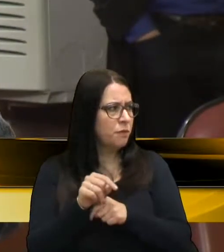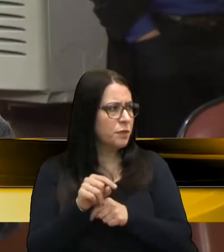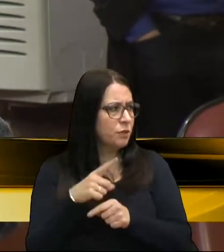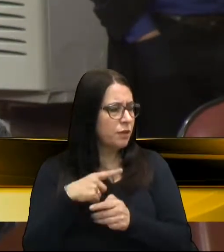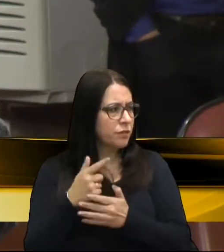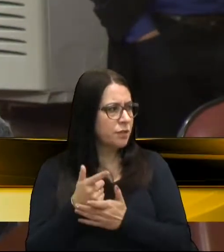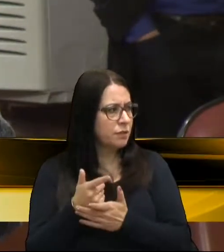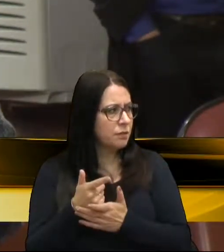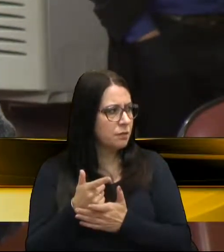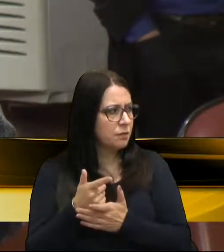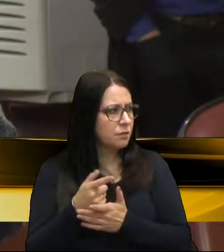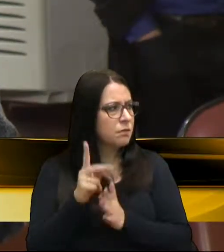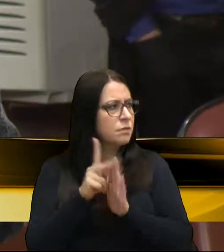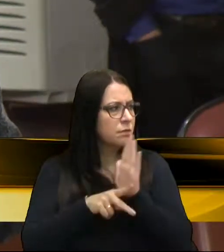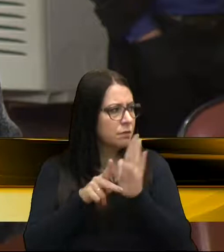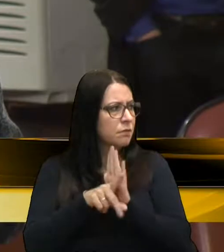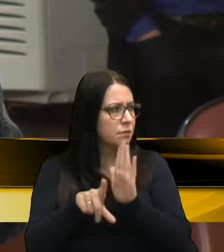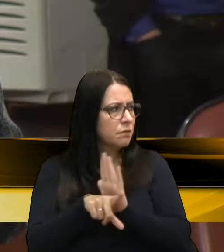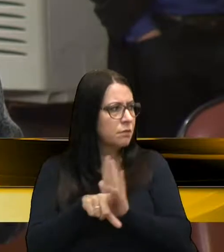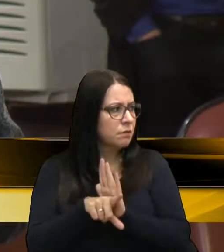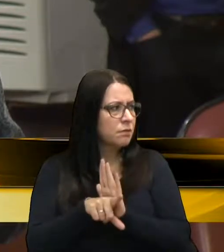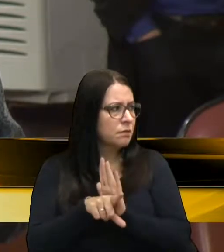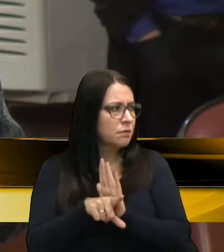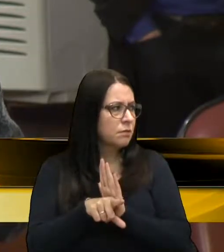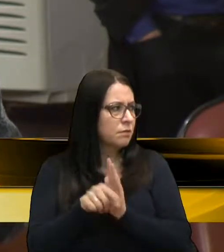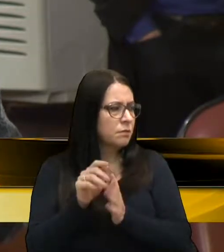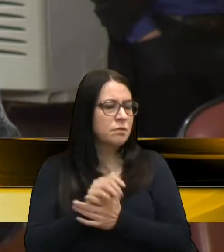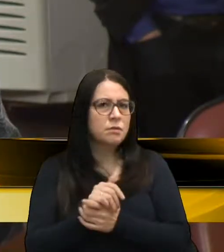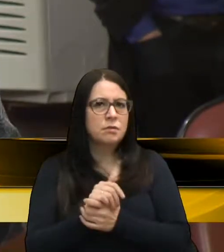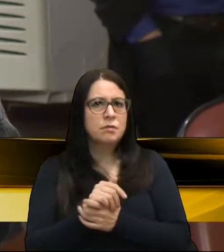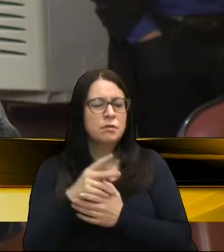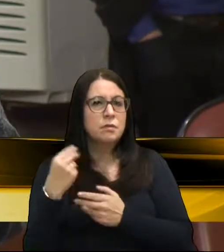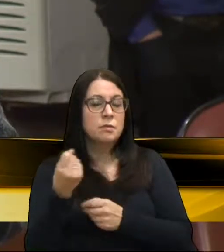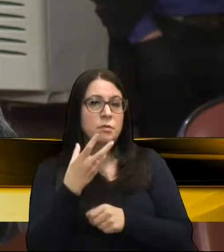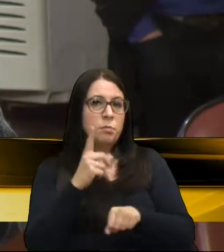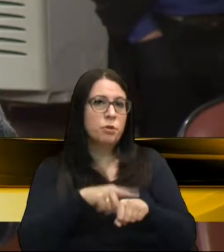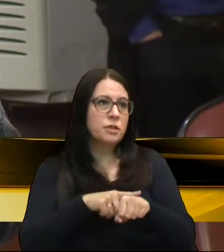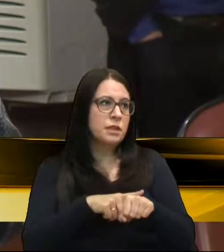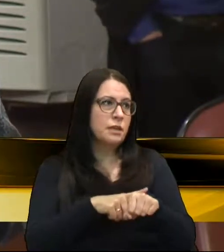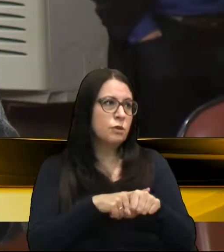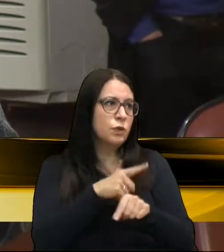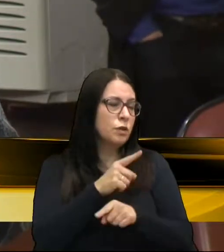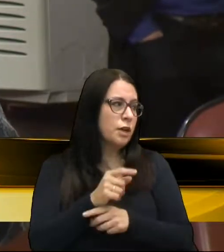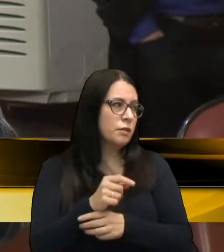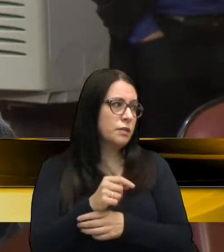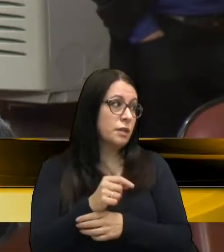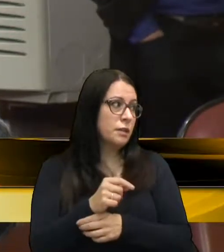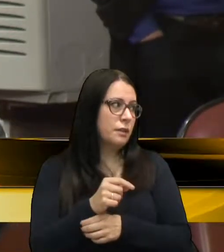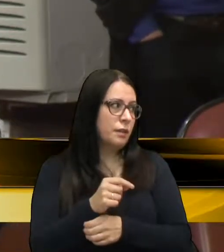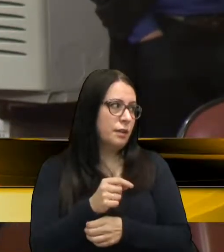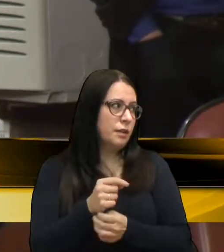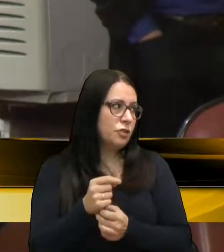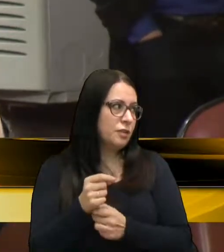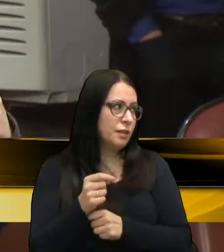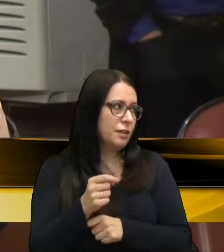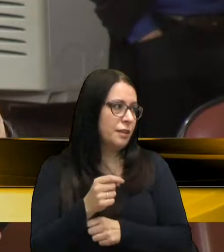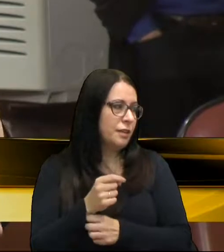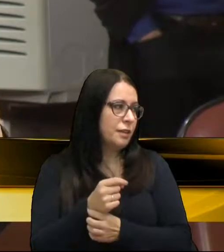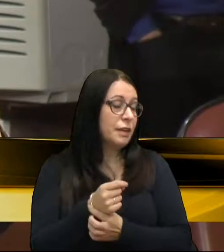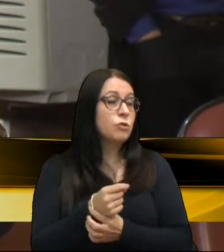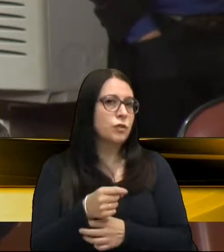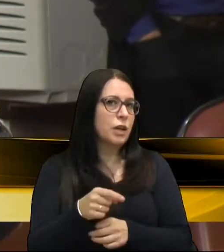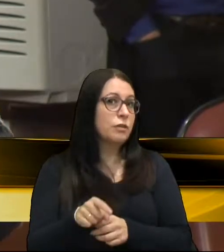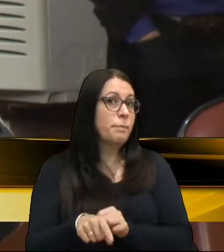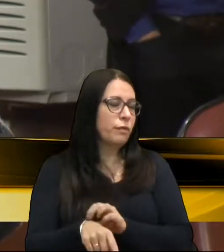Então, seu projeto de lei, vereador Daneluz, vem em boa hora para que nós possamos, né, derrubar esse projeto